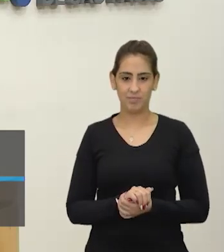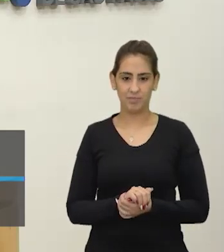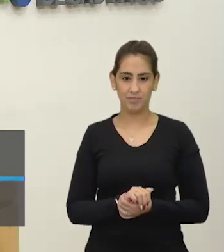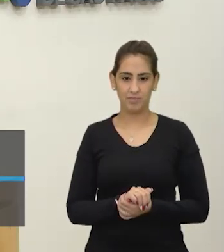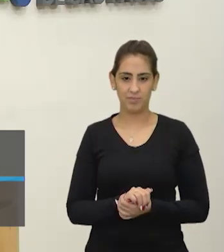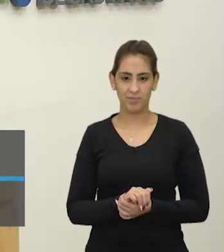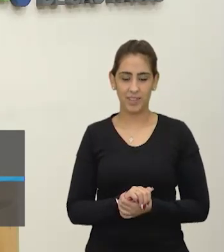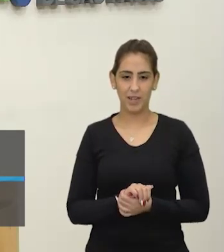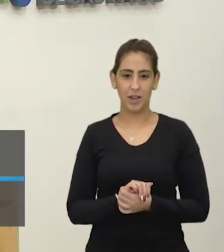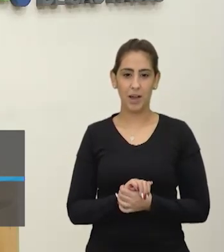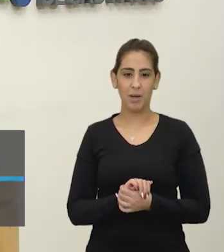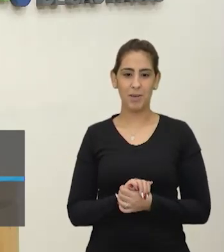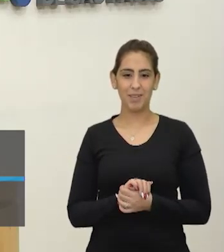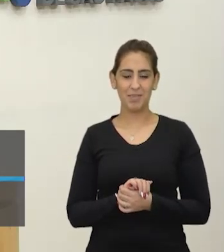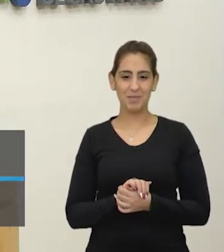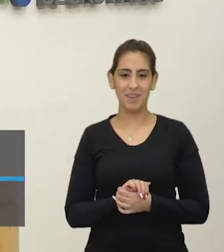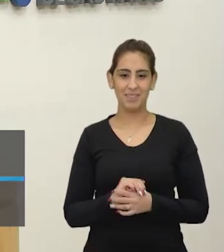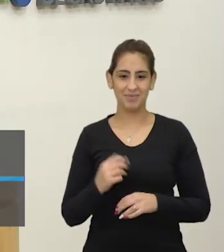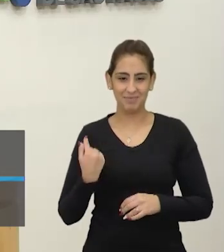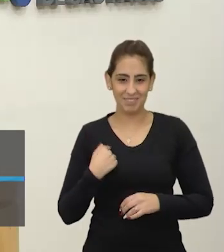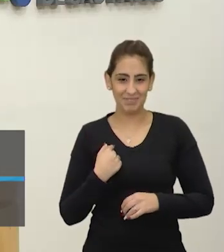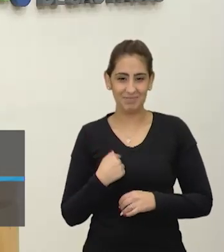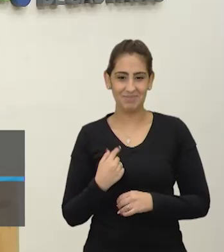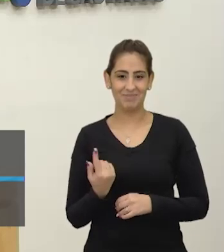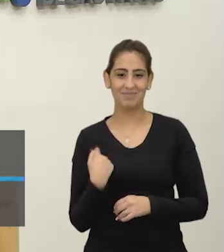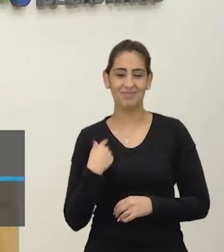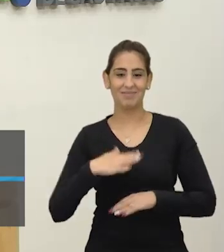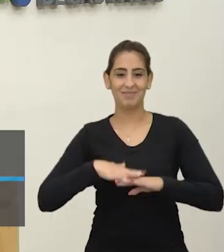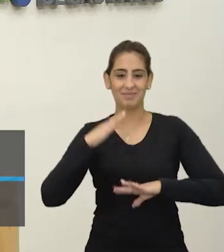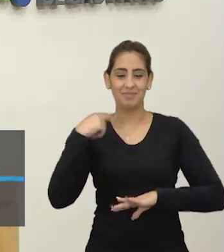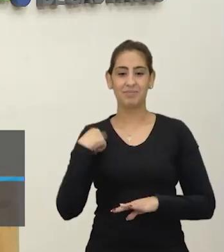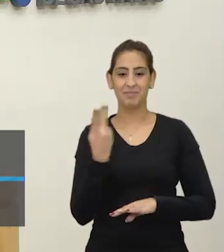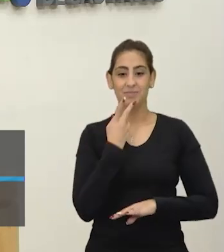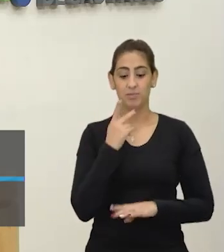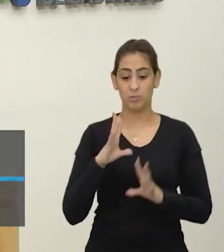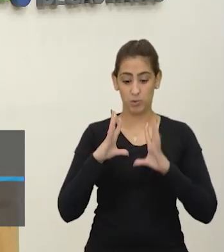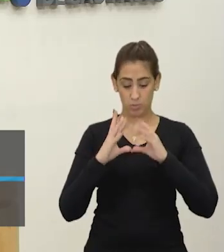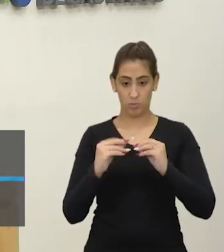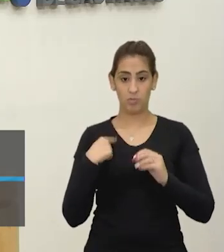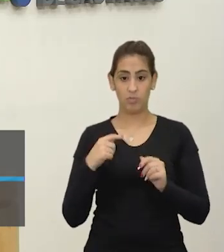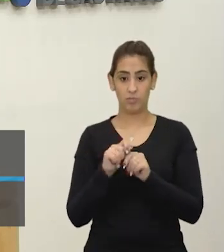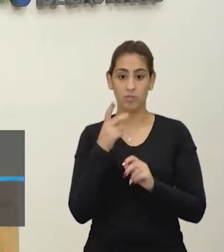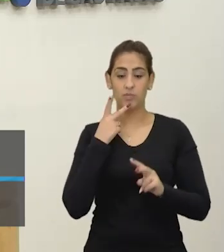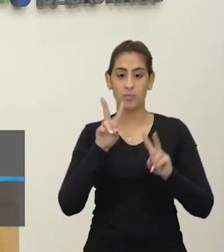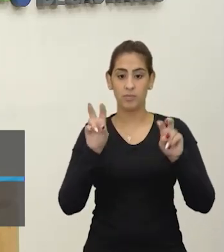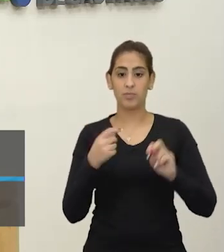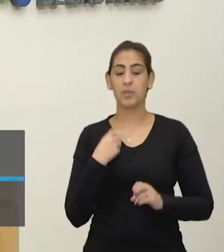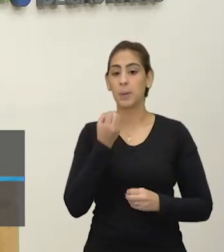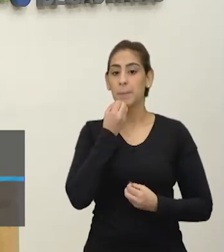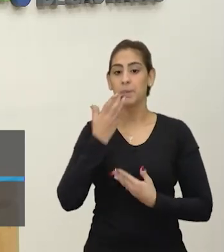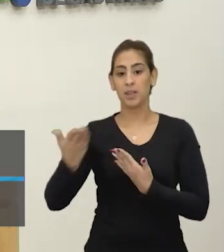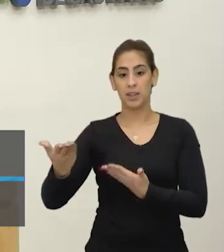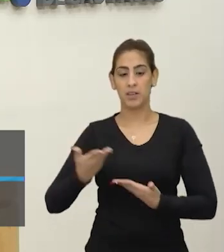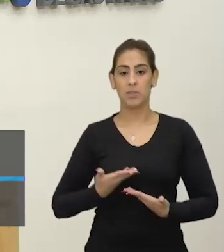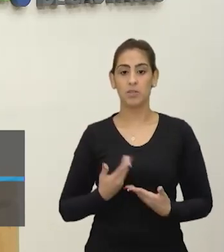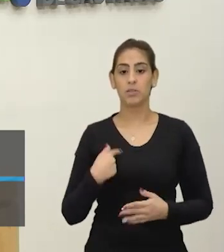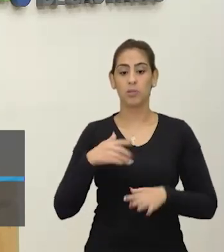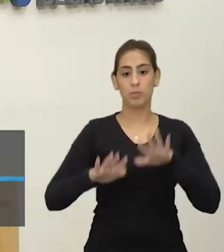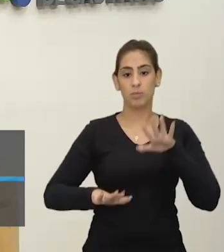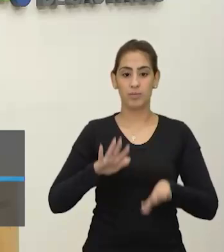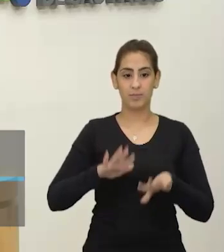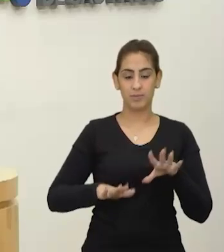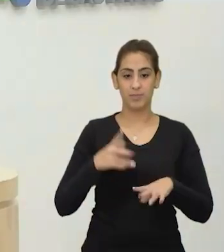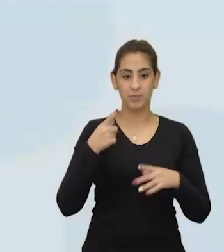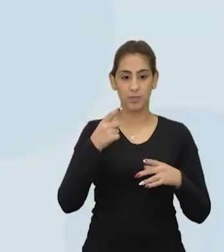é não. Augusto dos Anjos é. Então, hoje é a aula que vamos falar sobre isso. Então, seja bem-vindo a O que Augusto